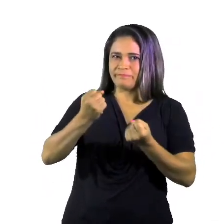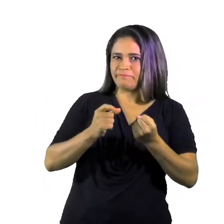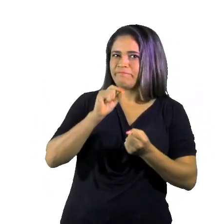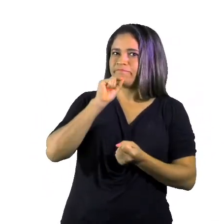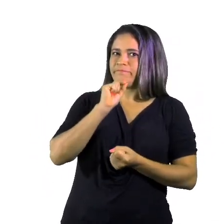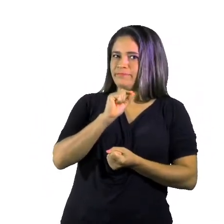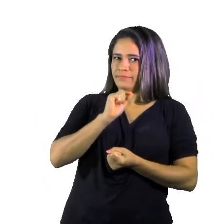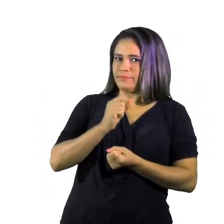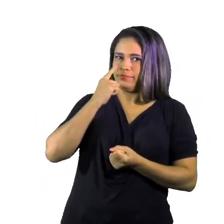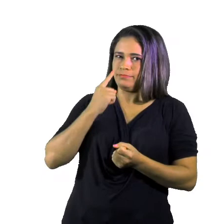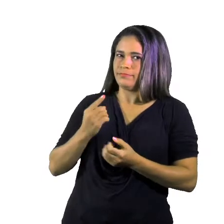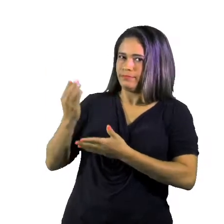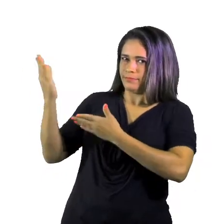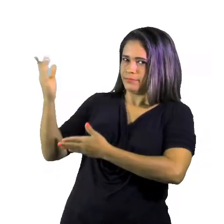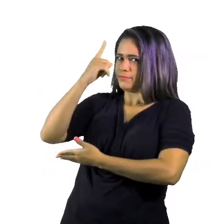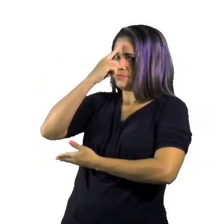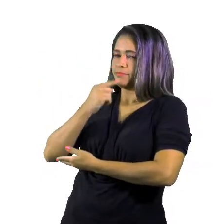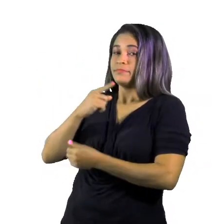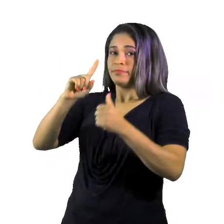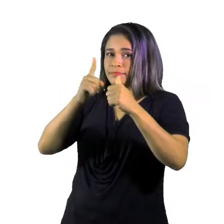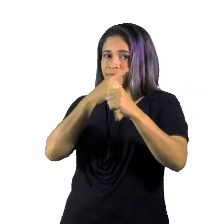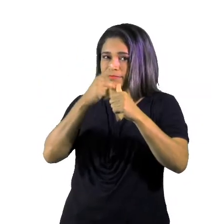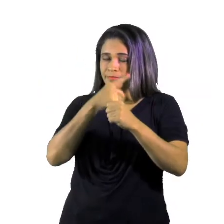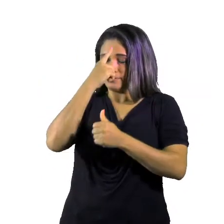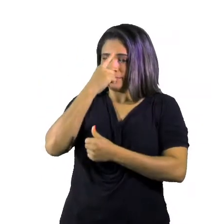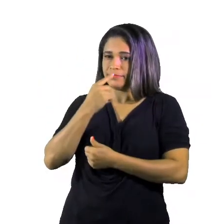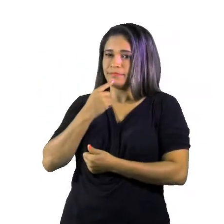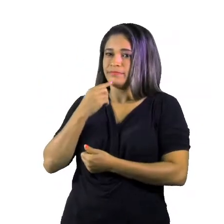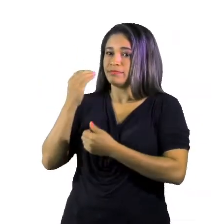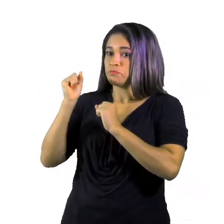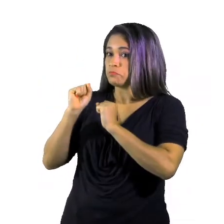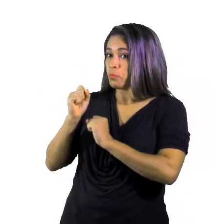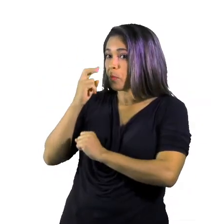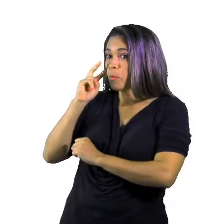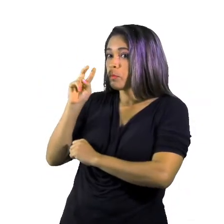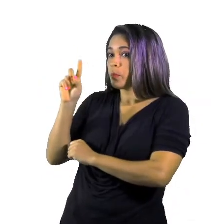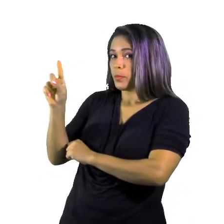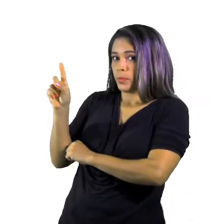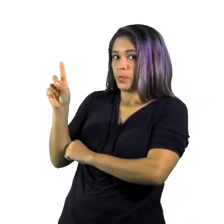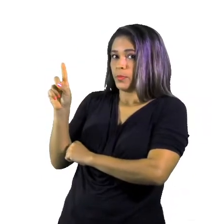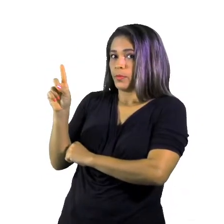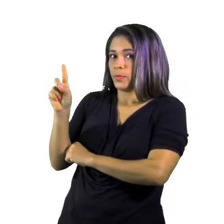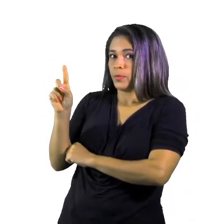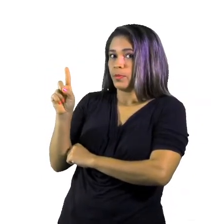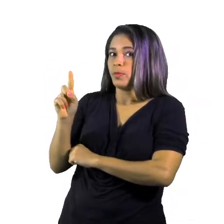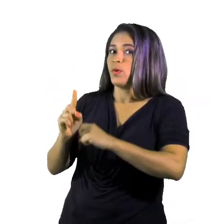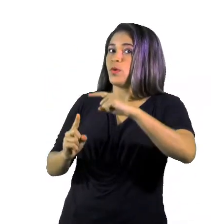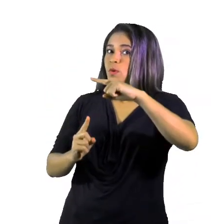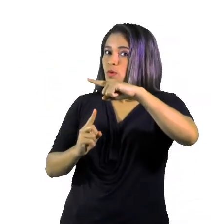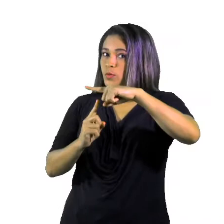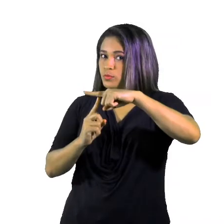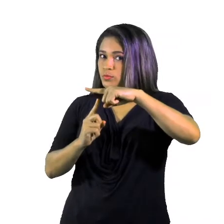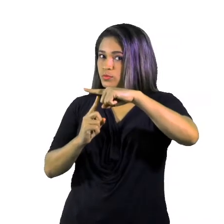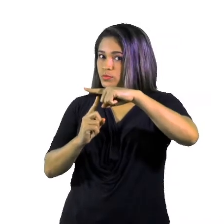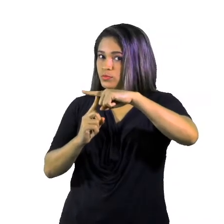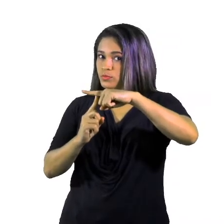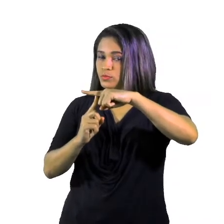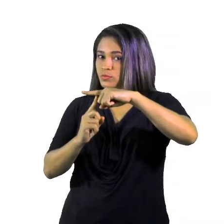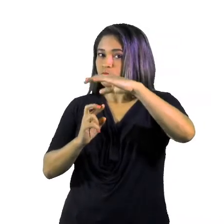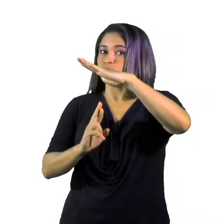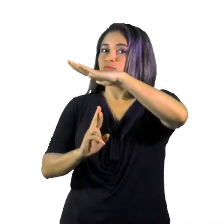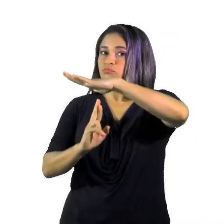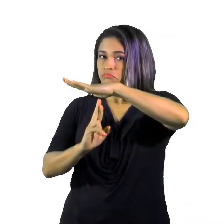de transporte. Nessa primeira imagem, vocês podem observar a rede de transporte